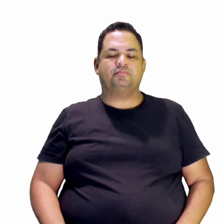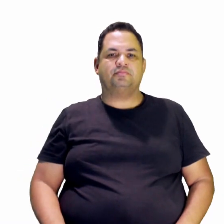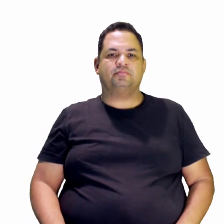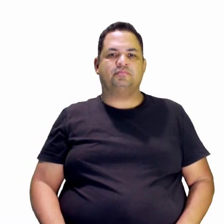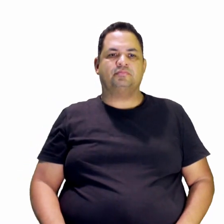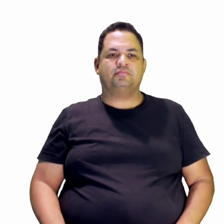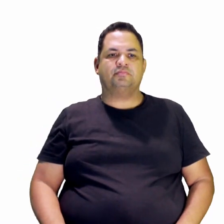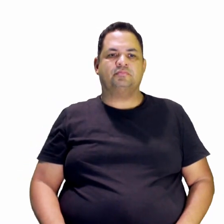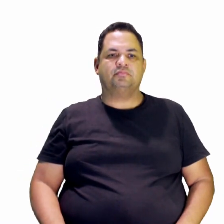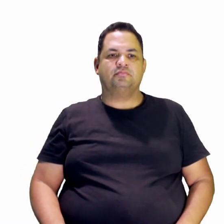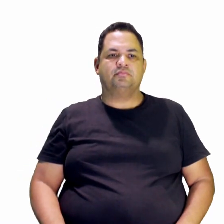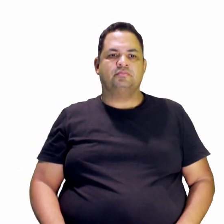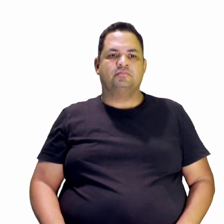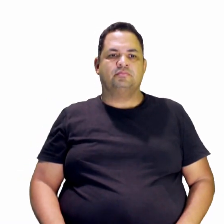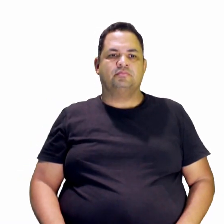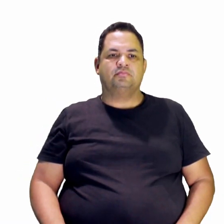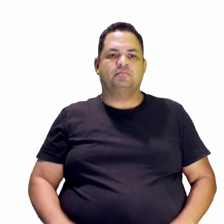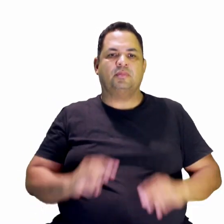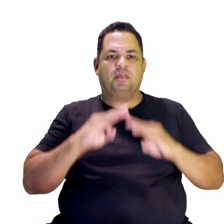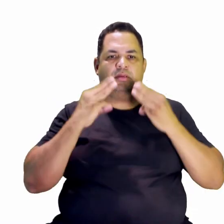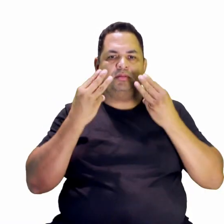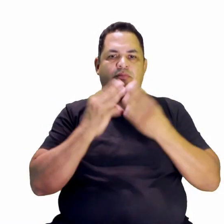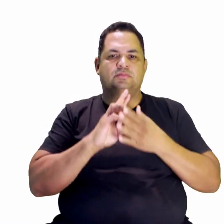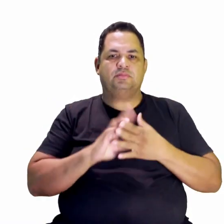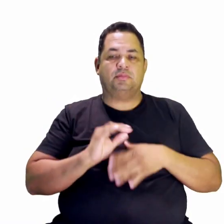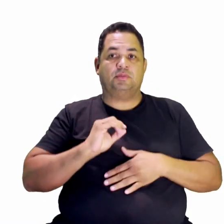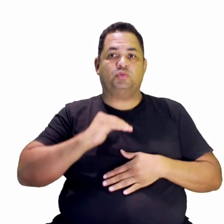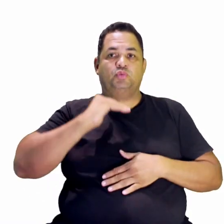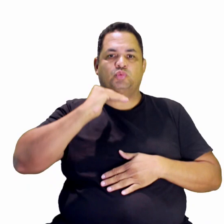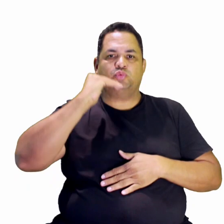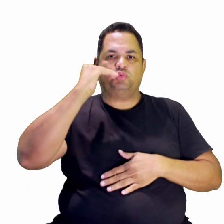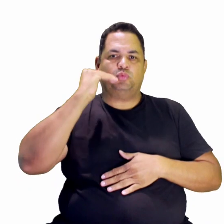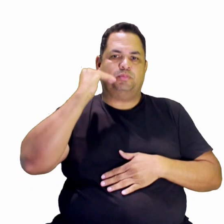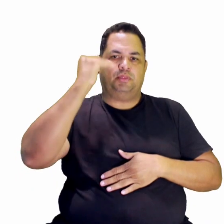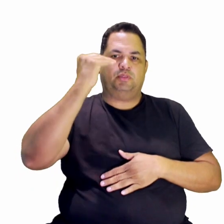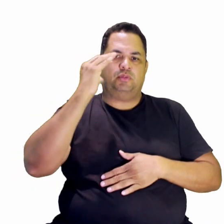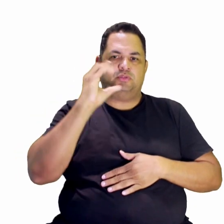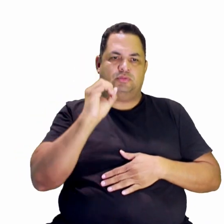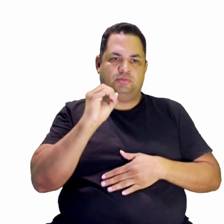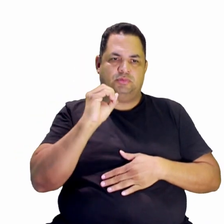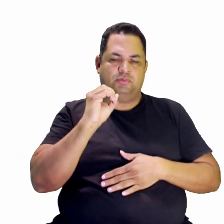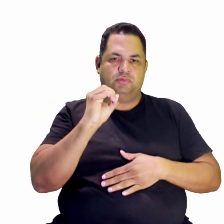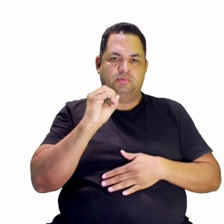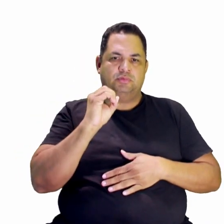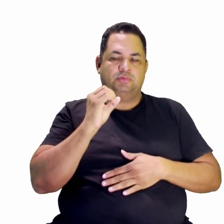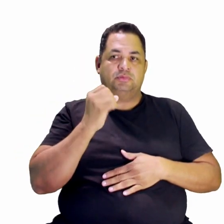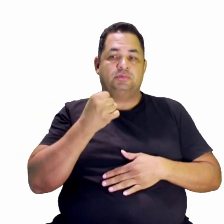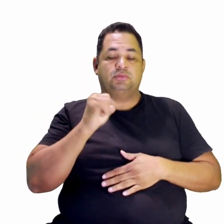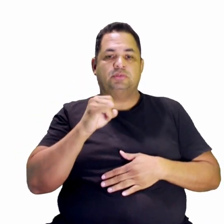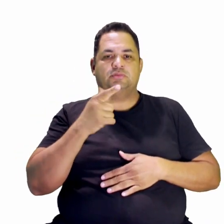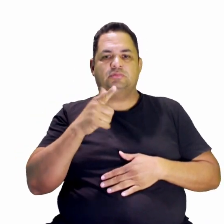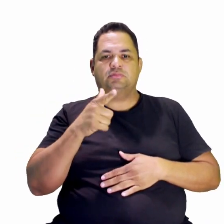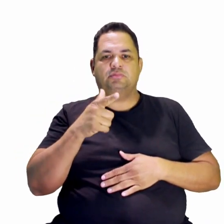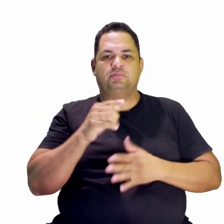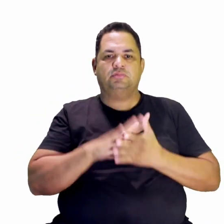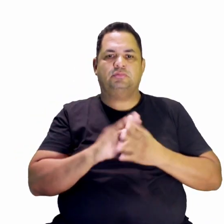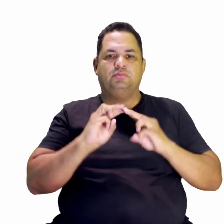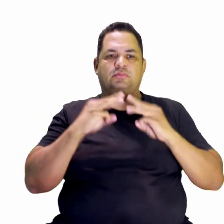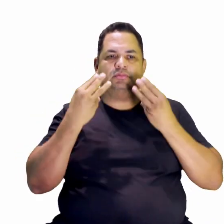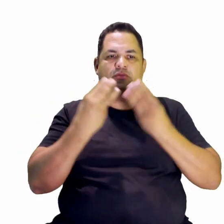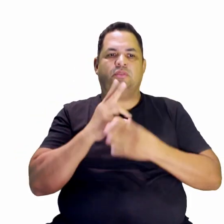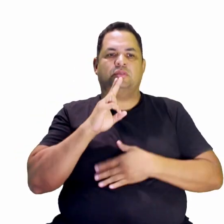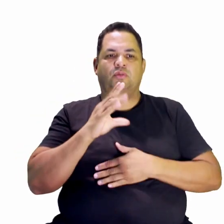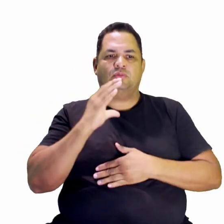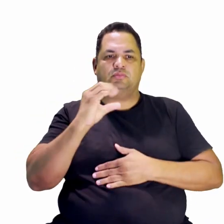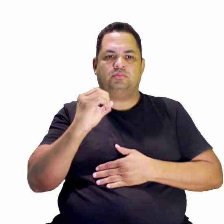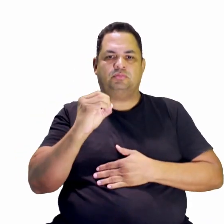aceleração. A massa é sempre maior que zero, senão você não tem um corpo, né? Se não tiver massa igual a zero,